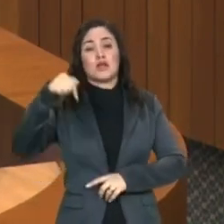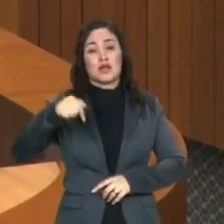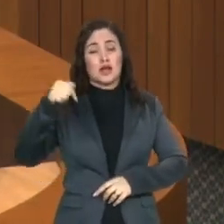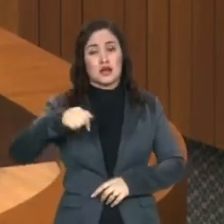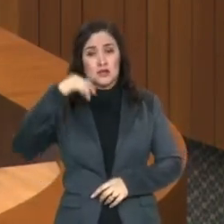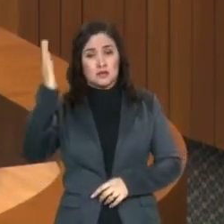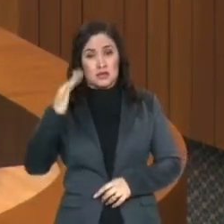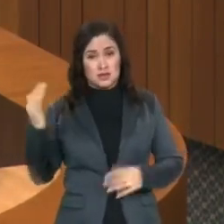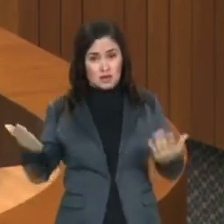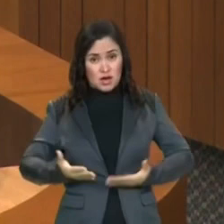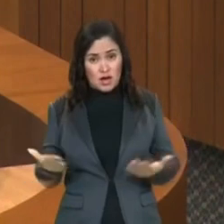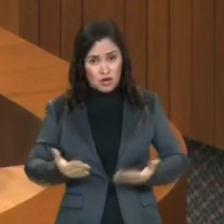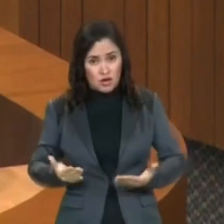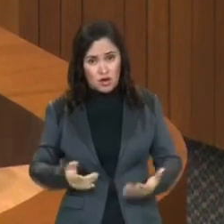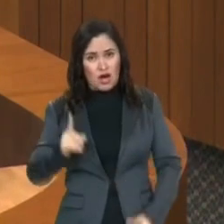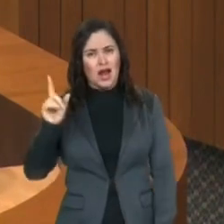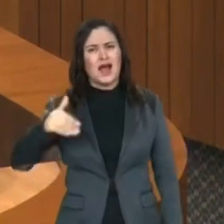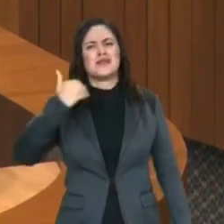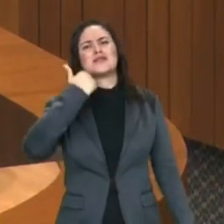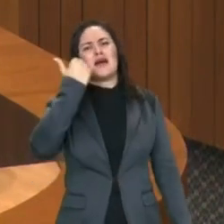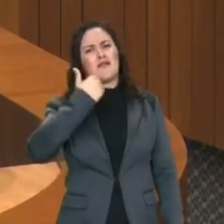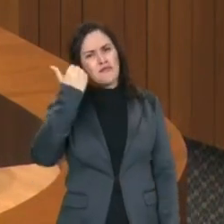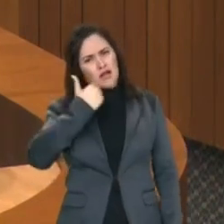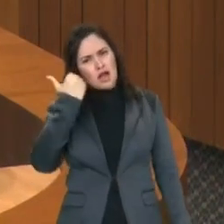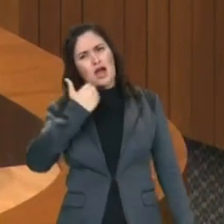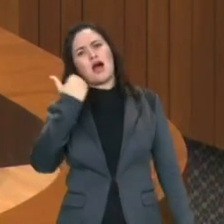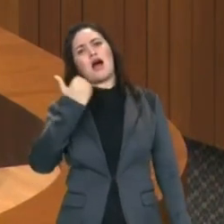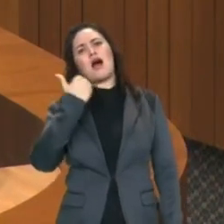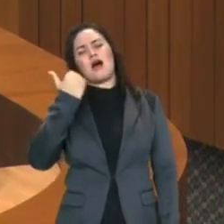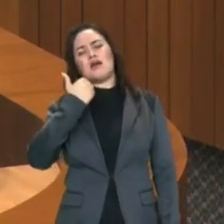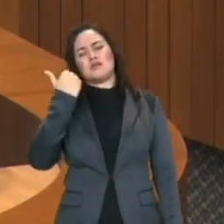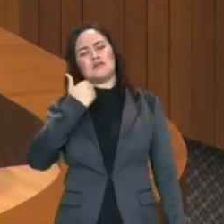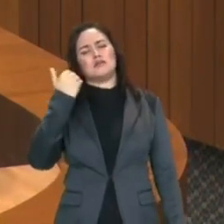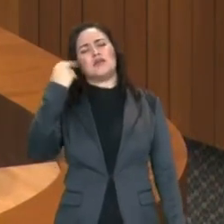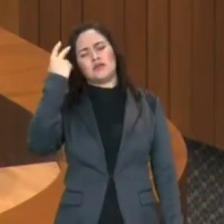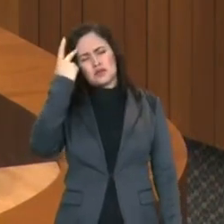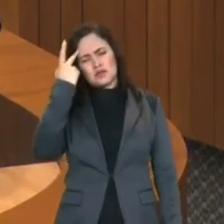safadeza institucional da história desse país.